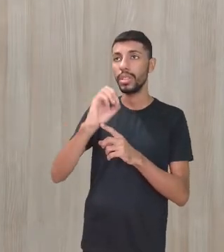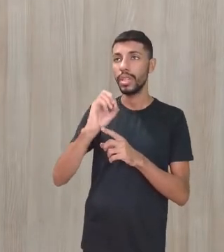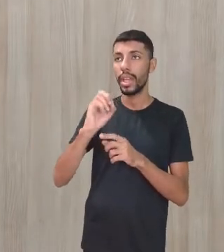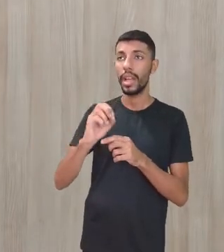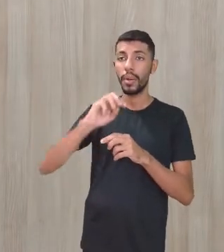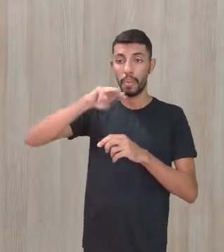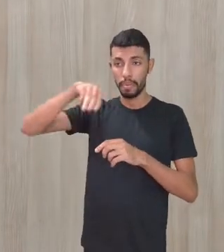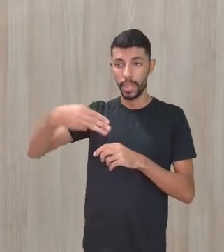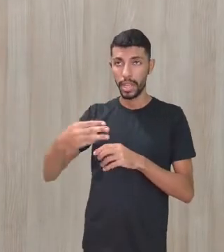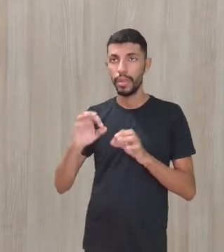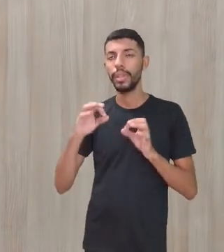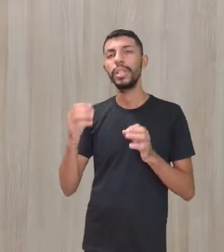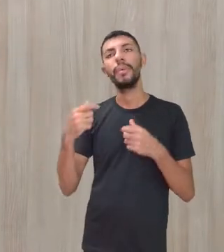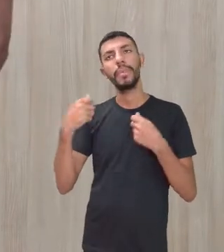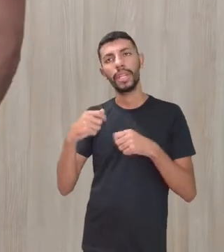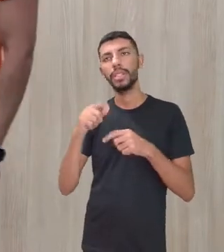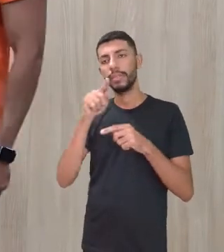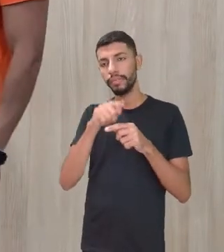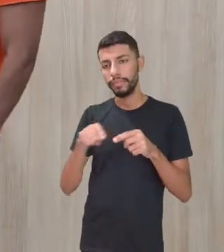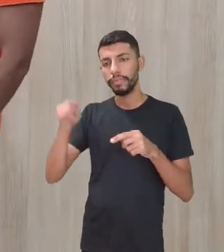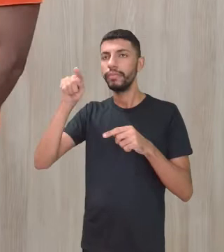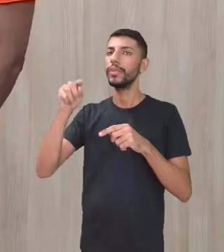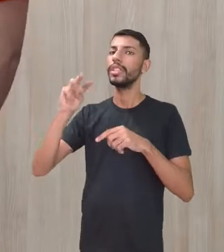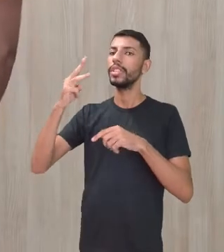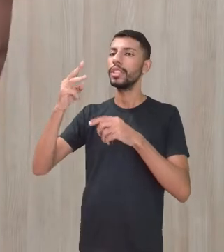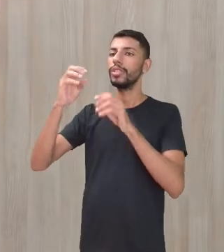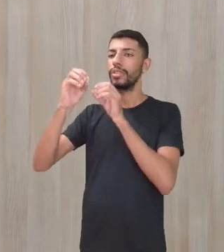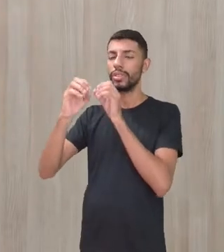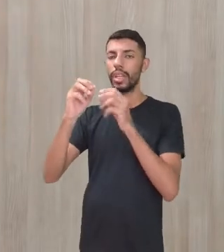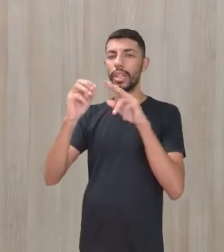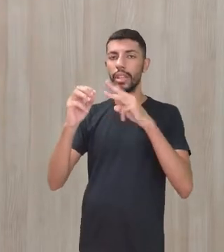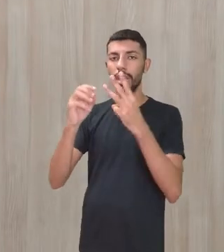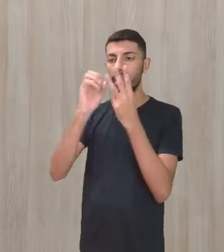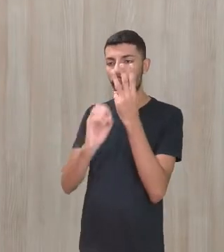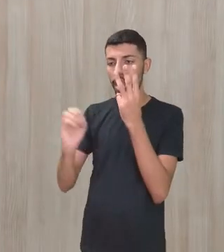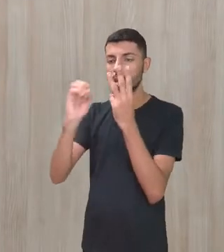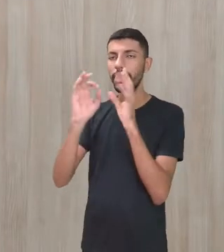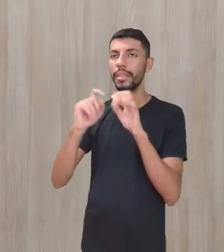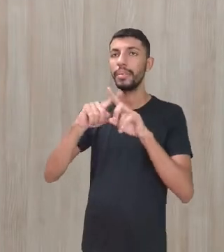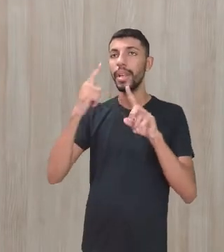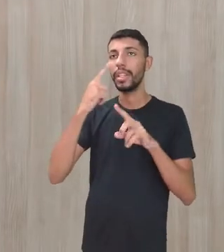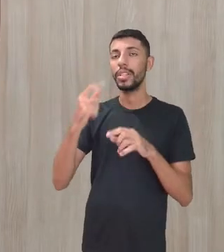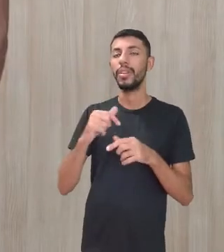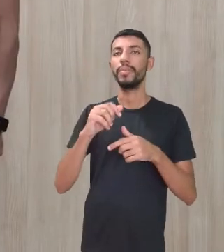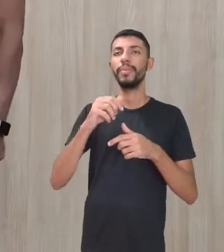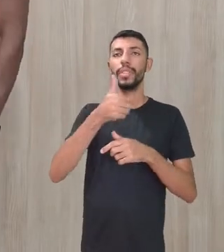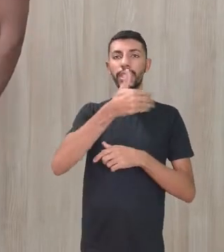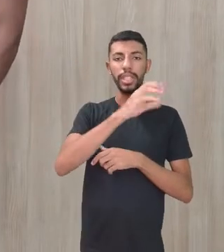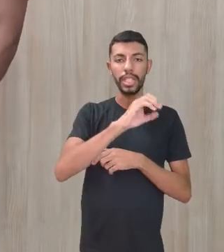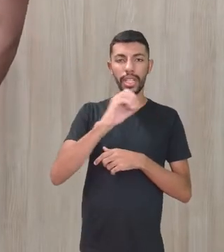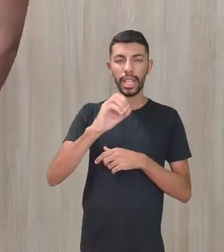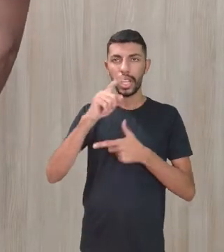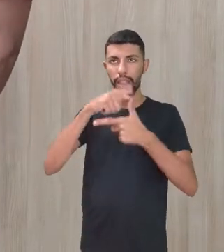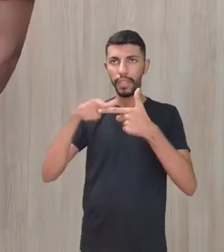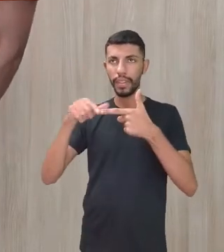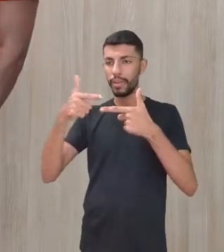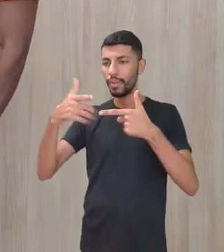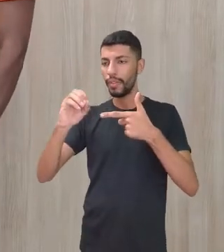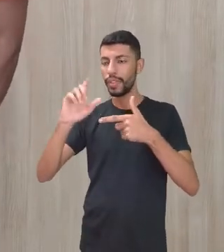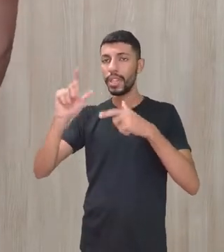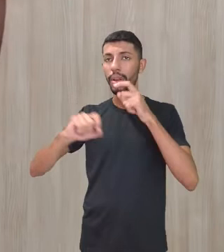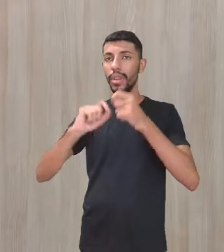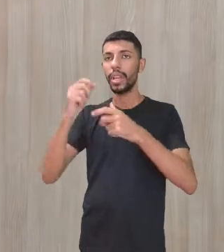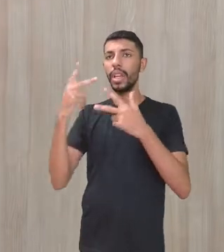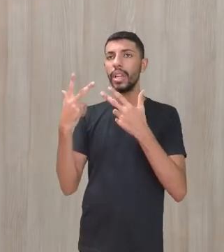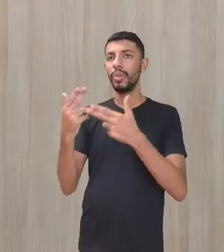3, beleza? Então, vamos dividir agora 100 dividido por 20, que dá igual a 5. 5 vezes 20